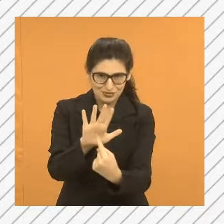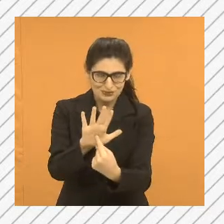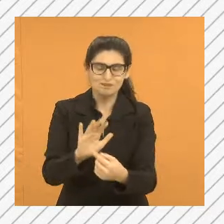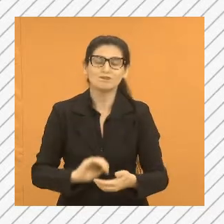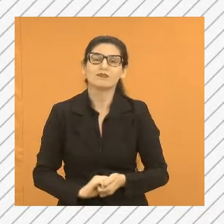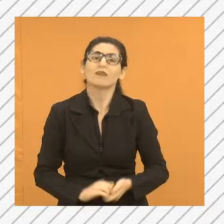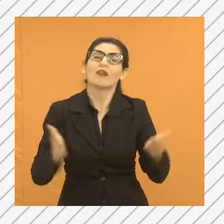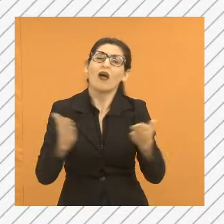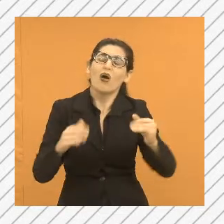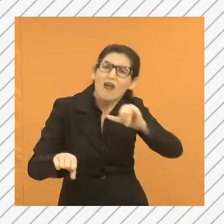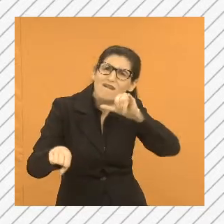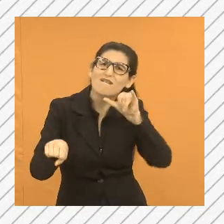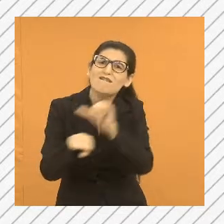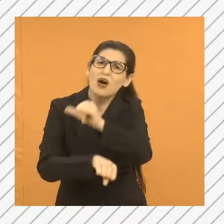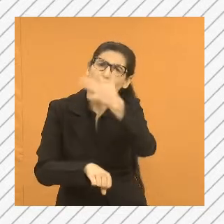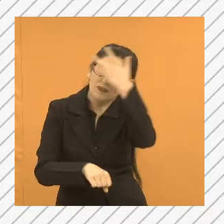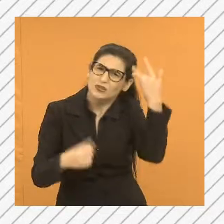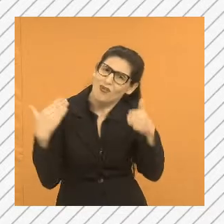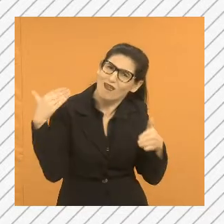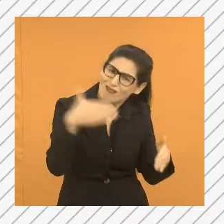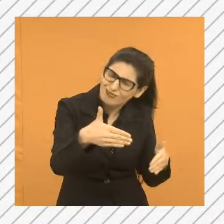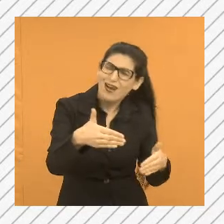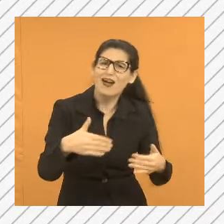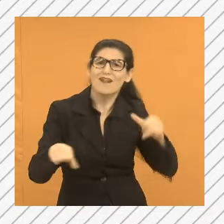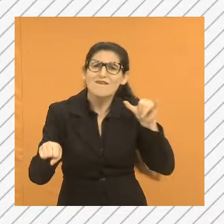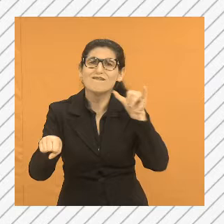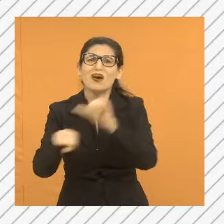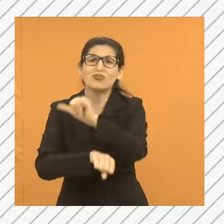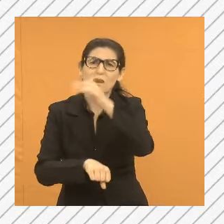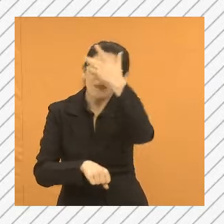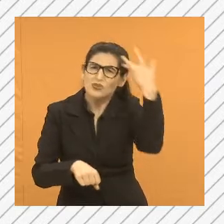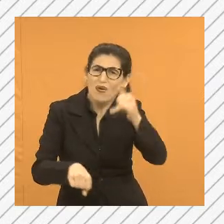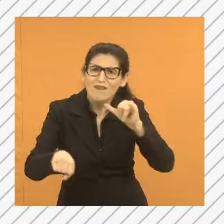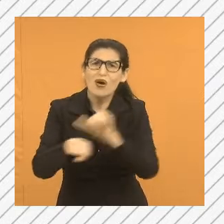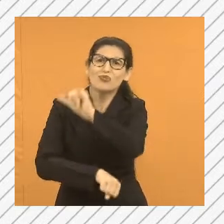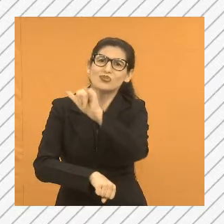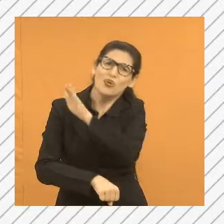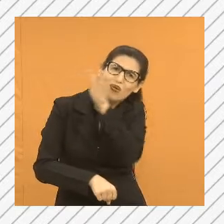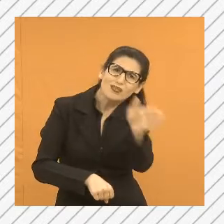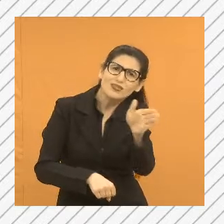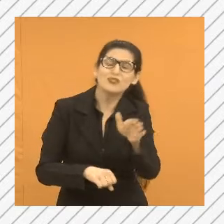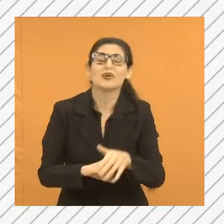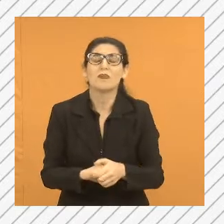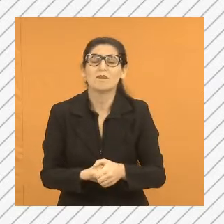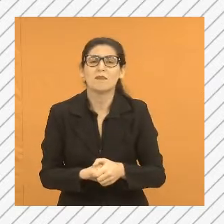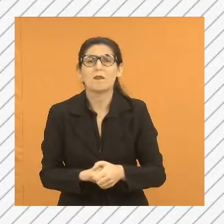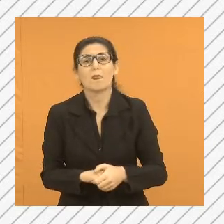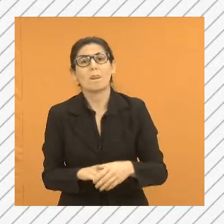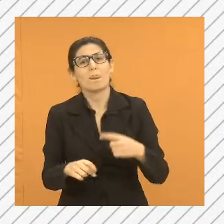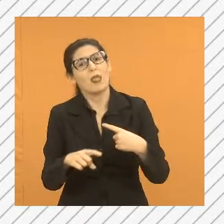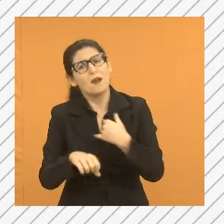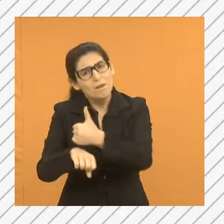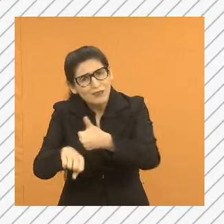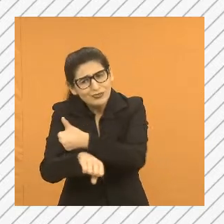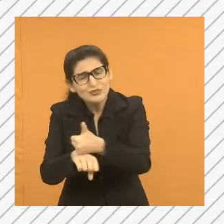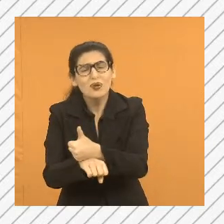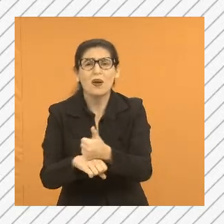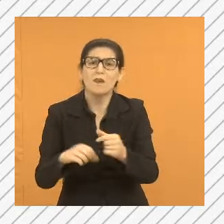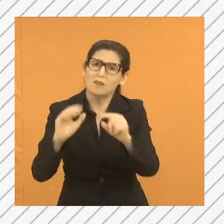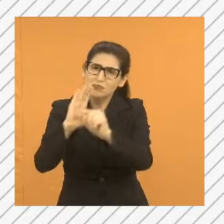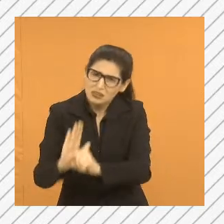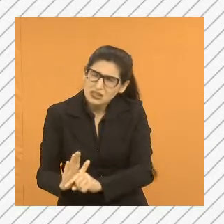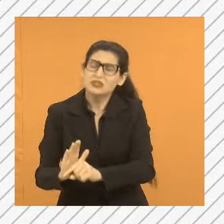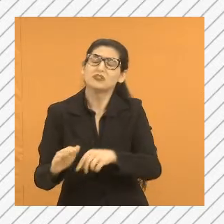as faltas na odontologia, absenteísmo, nós tivemos, apesar da diminuição de profissionais, uma diminuição nas